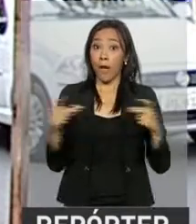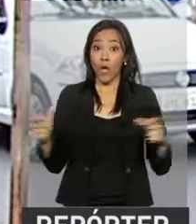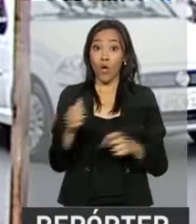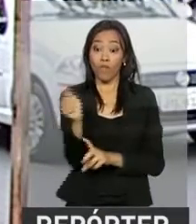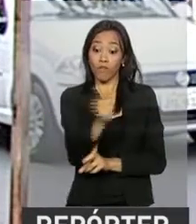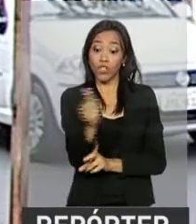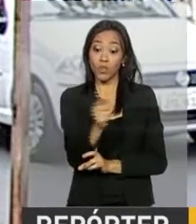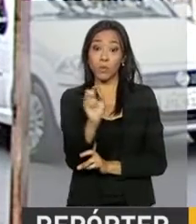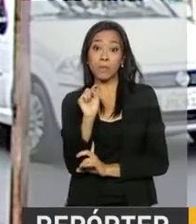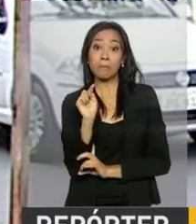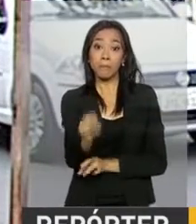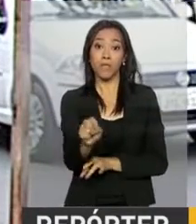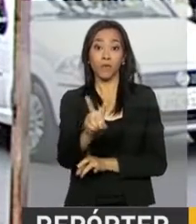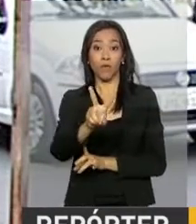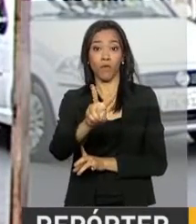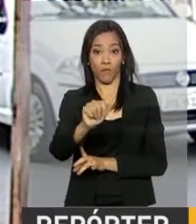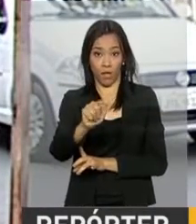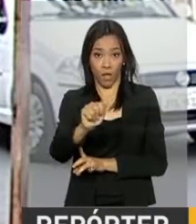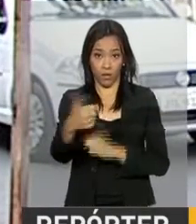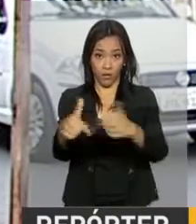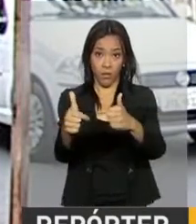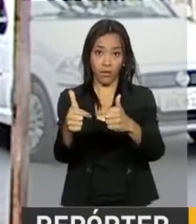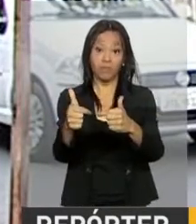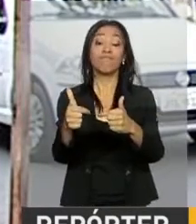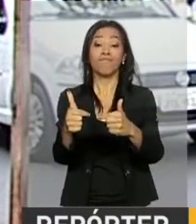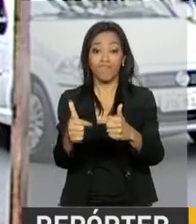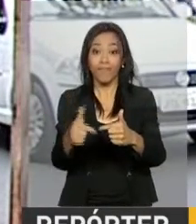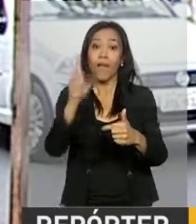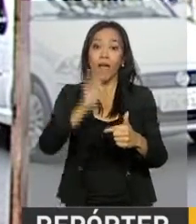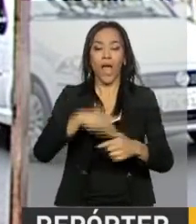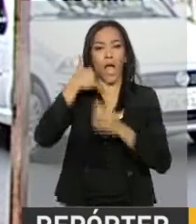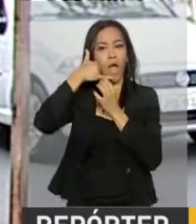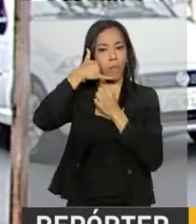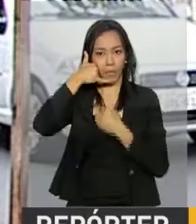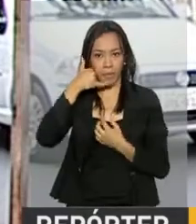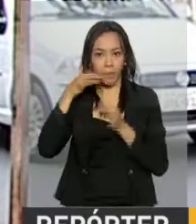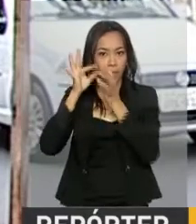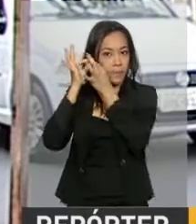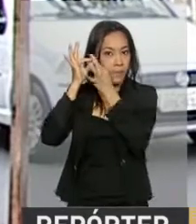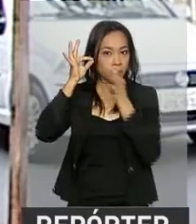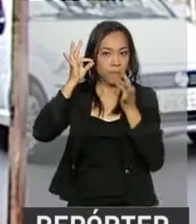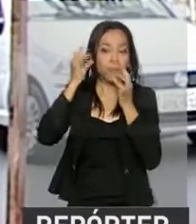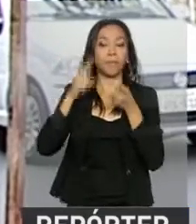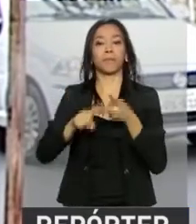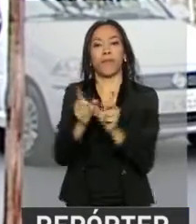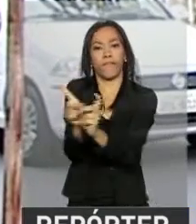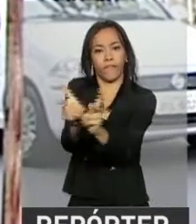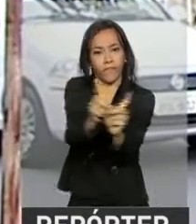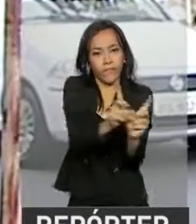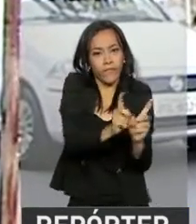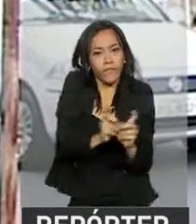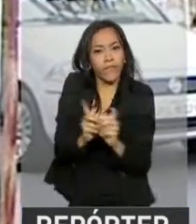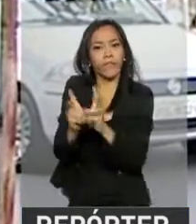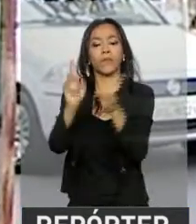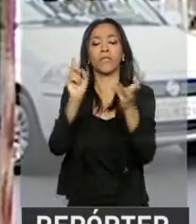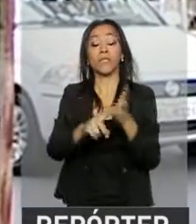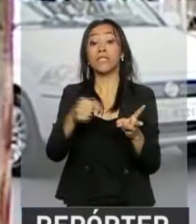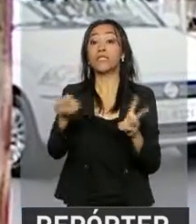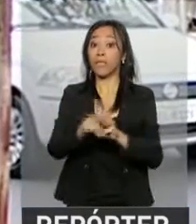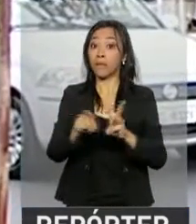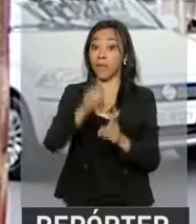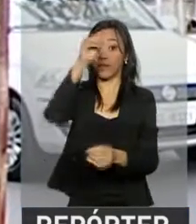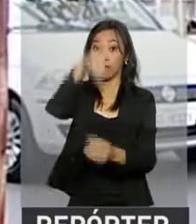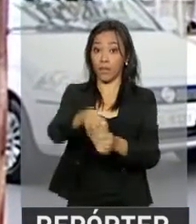22 mil vagas de trabalho é para operador de telemarketing, vendedor e para trabalhar nas linhas de produção